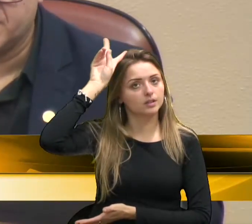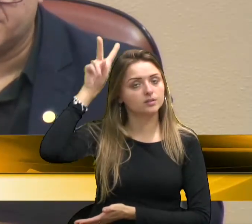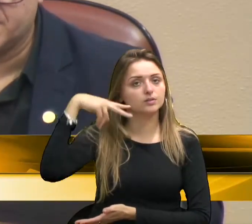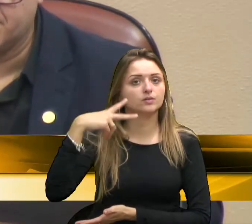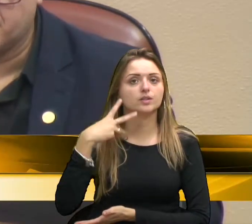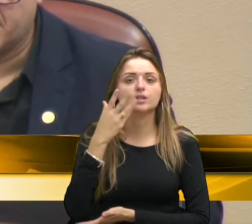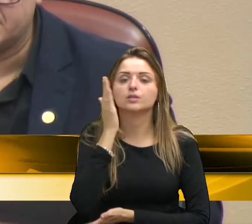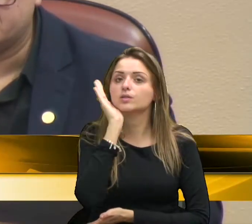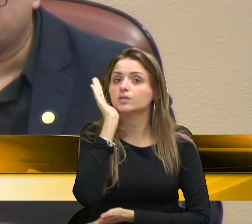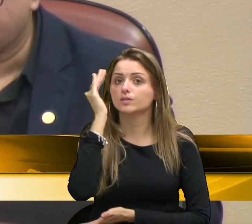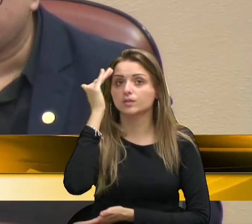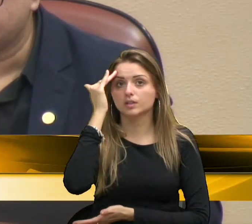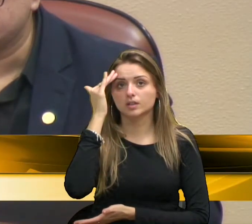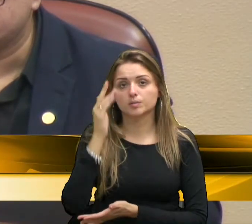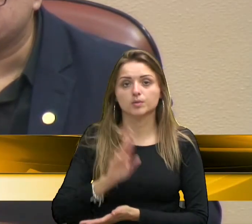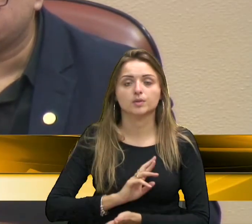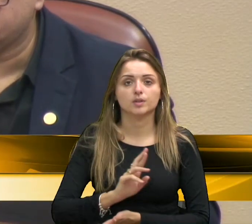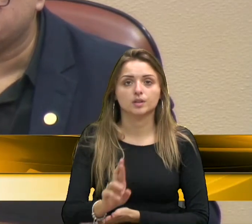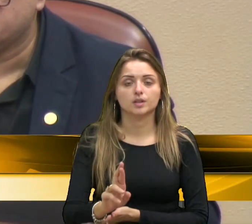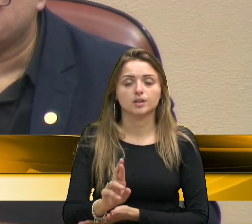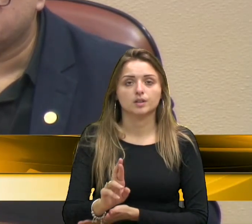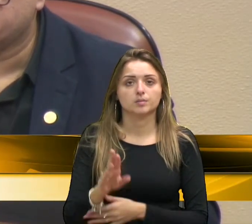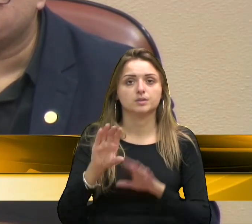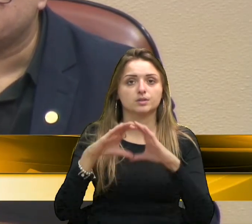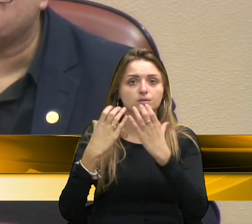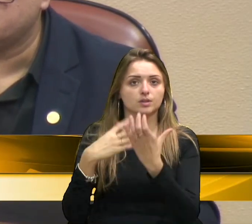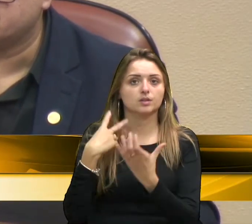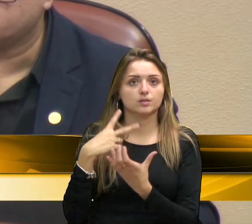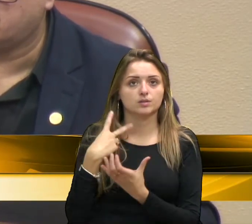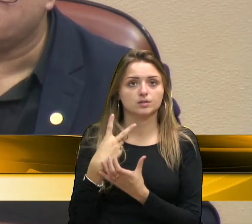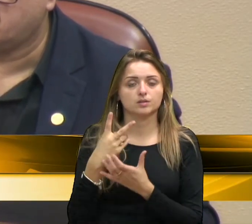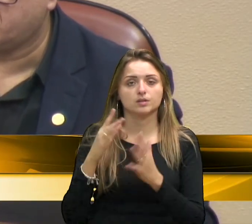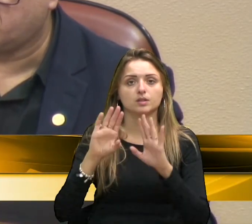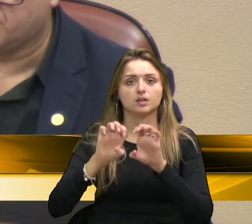vereador Felipe Grêmio Maier está em representação em evento na Escola Estadual Nova Roma.